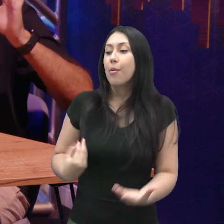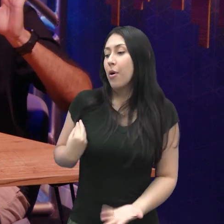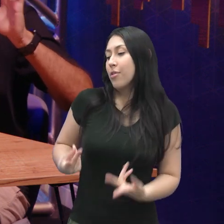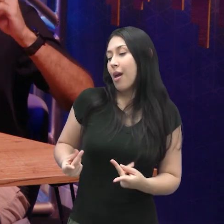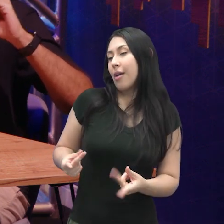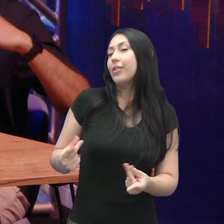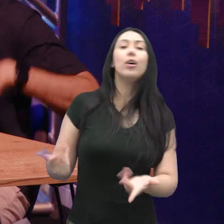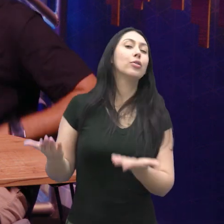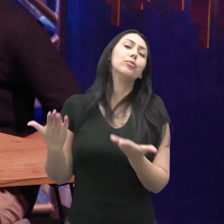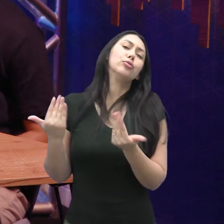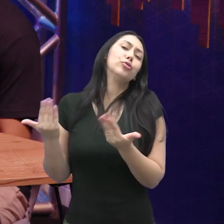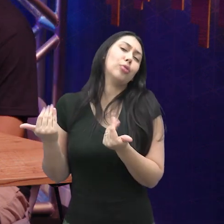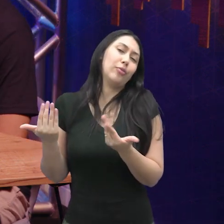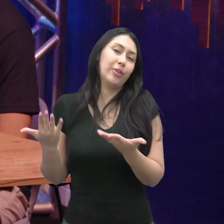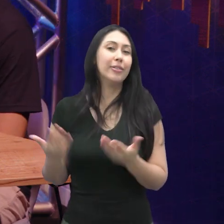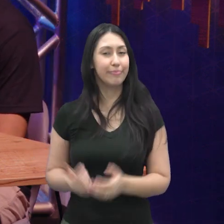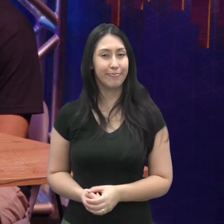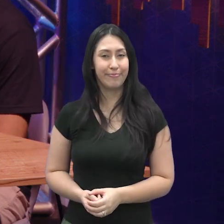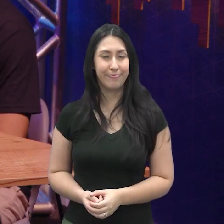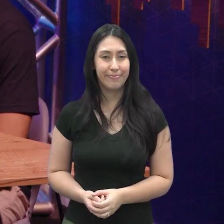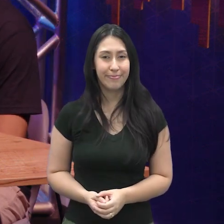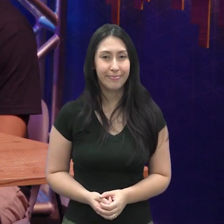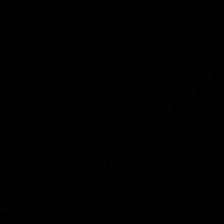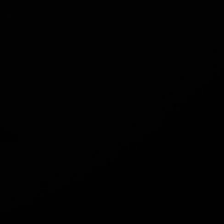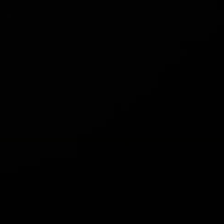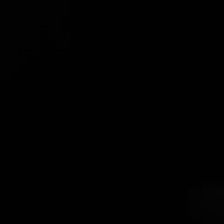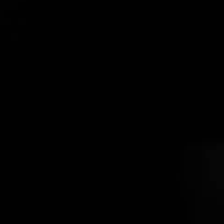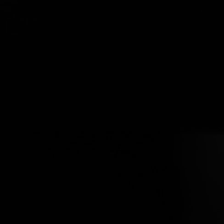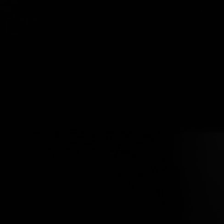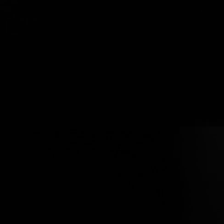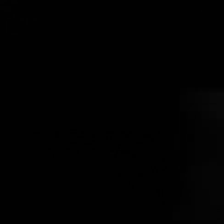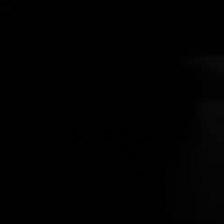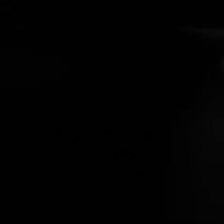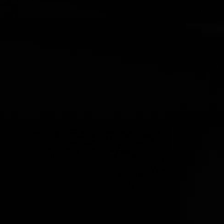a vida eterna, pra ser jovem pra sempre. Voltamos já.